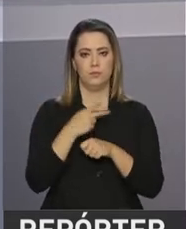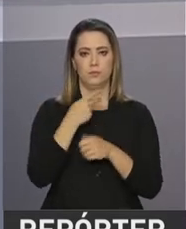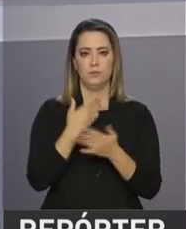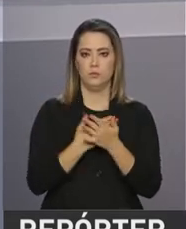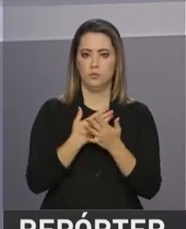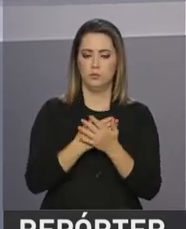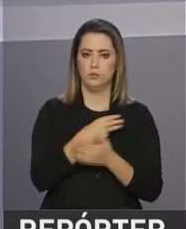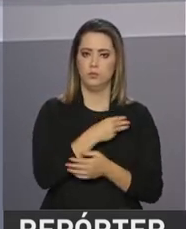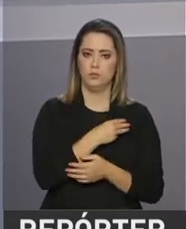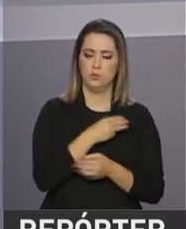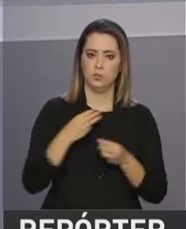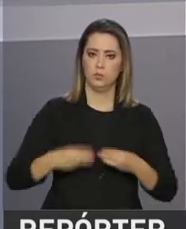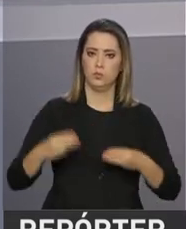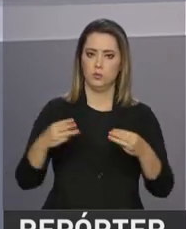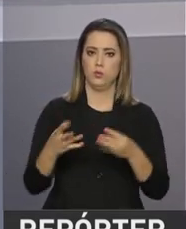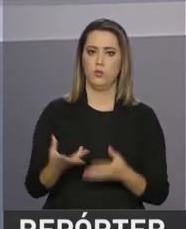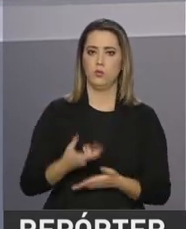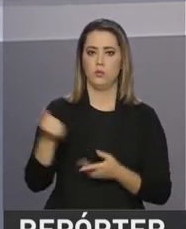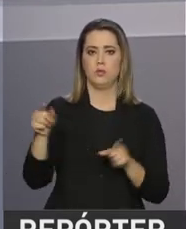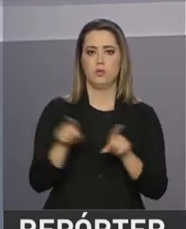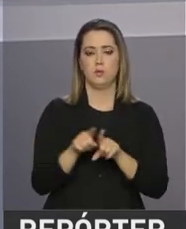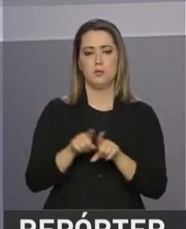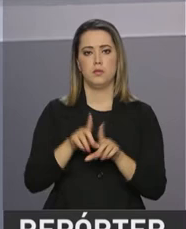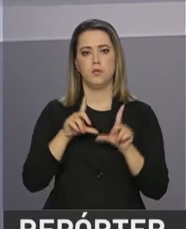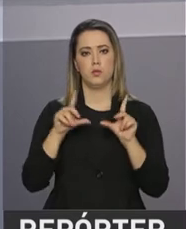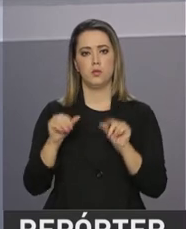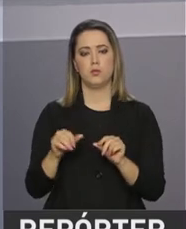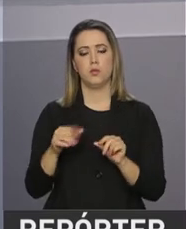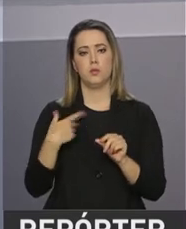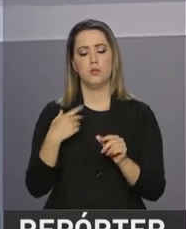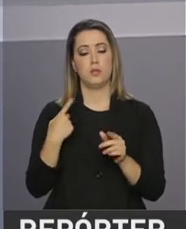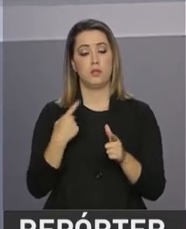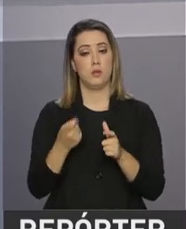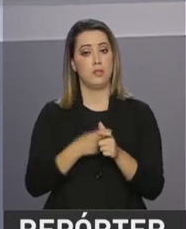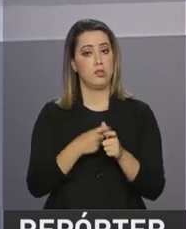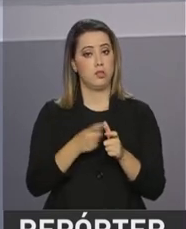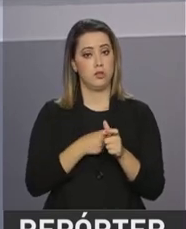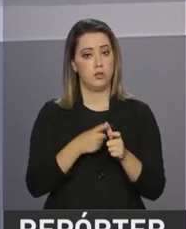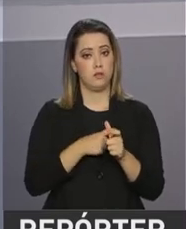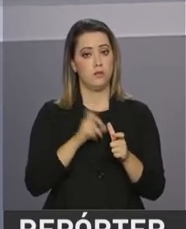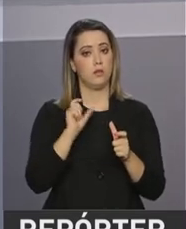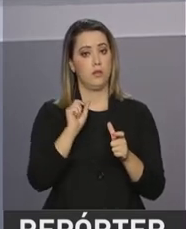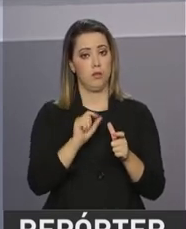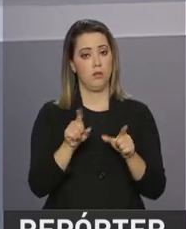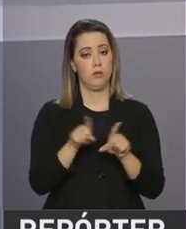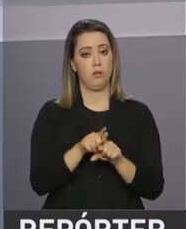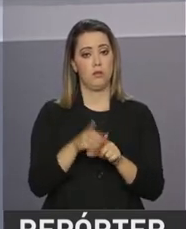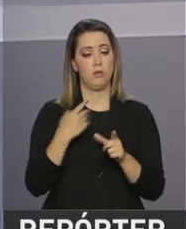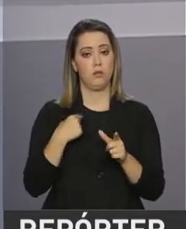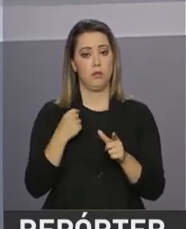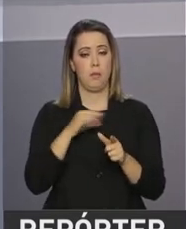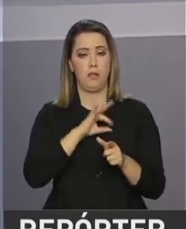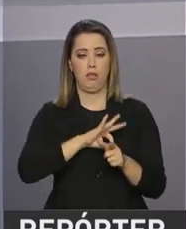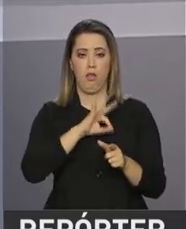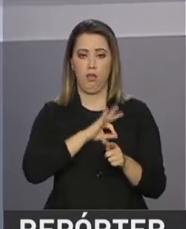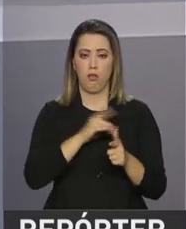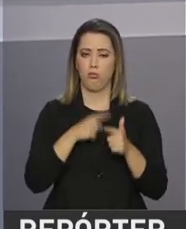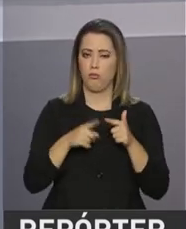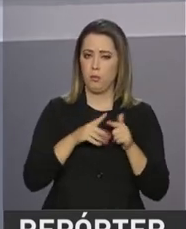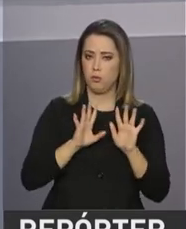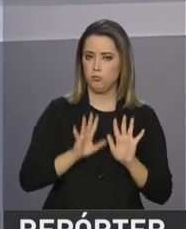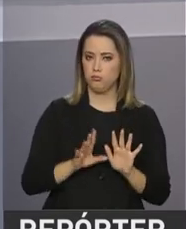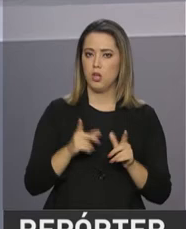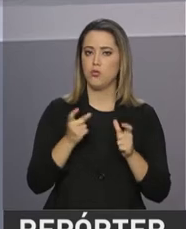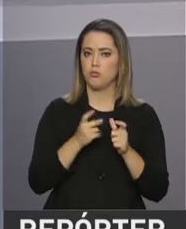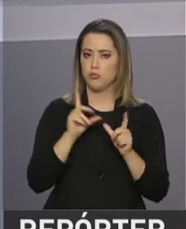com o sax houve também redução de inadimplência queda do endividamento e do comprometimento de renda além